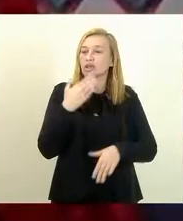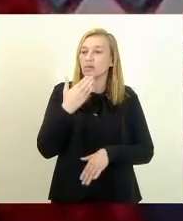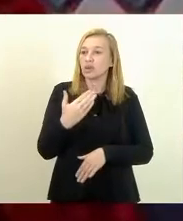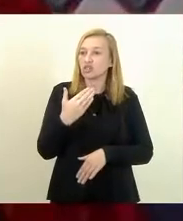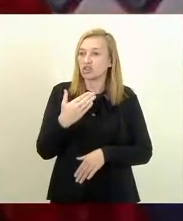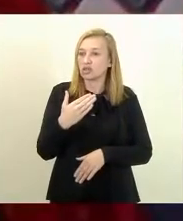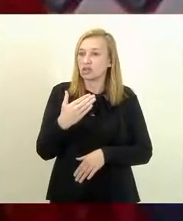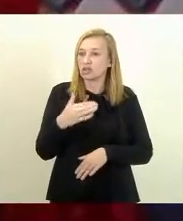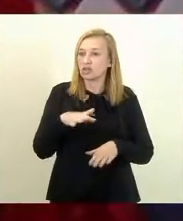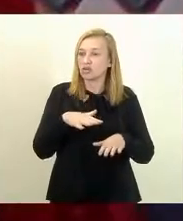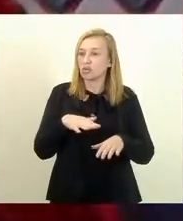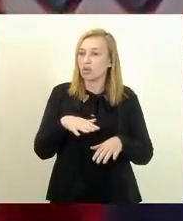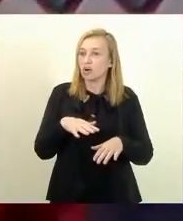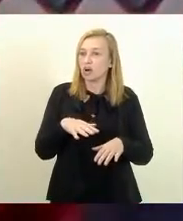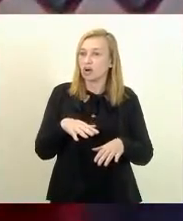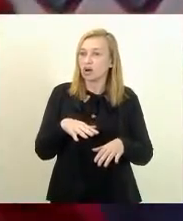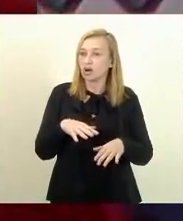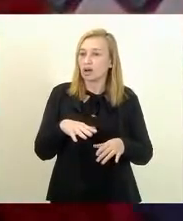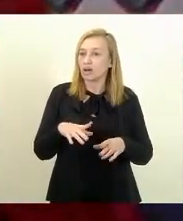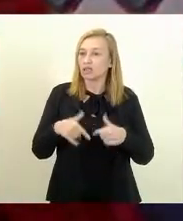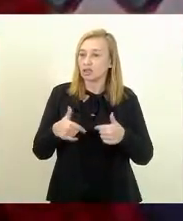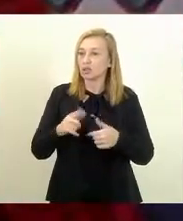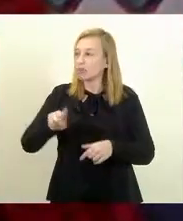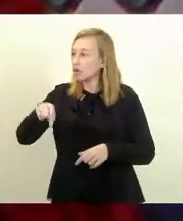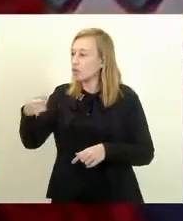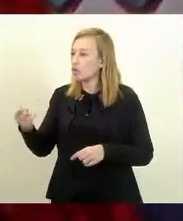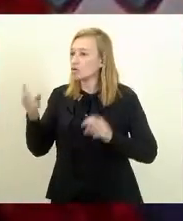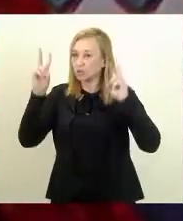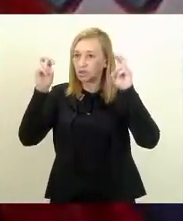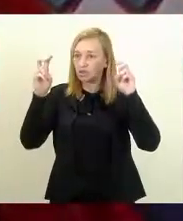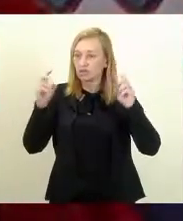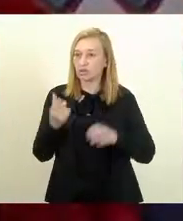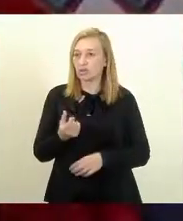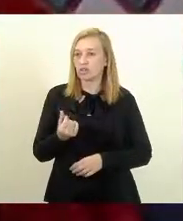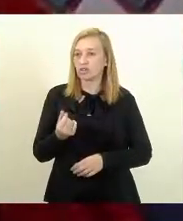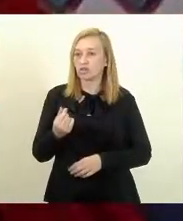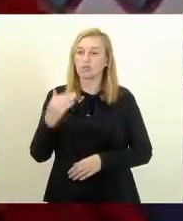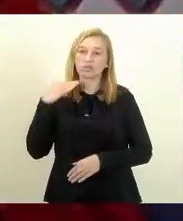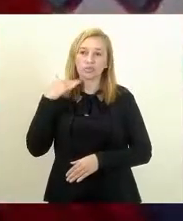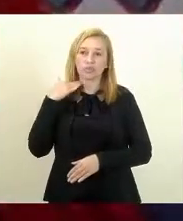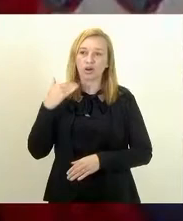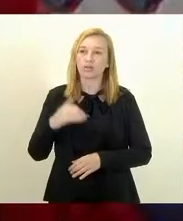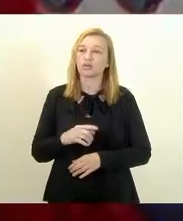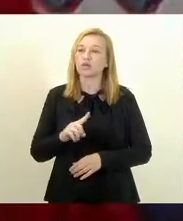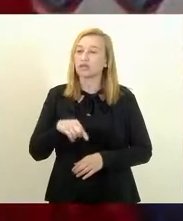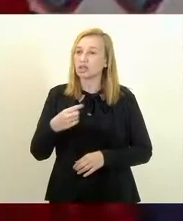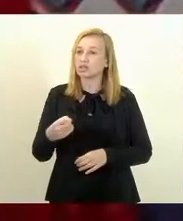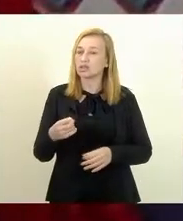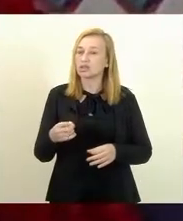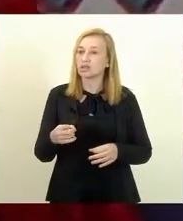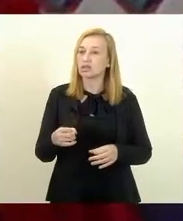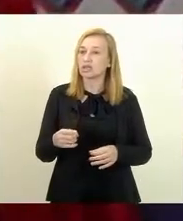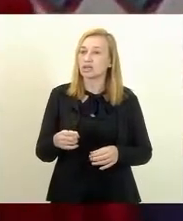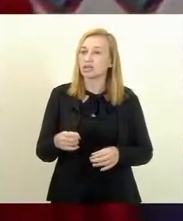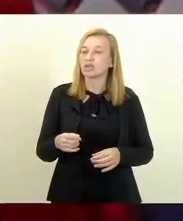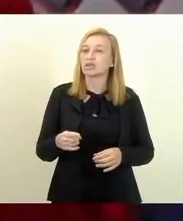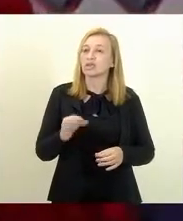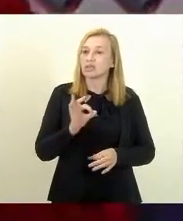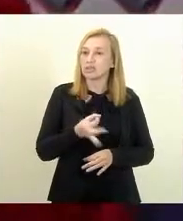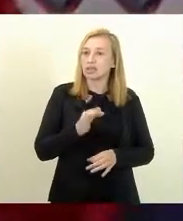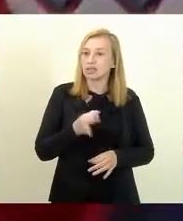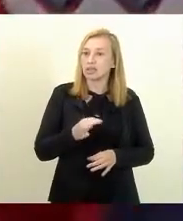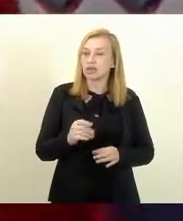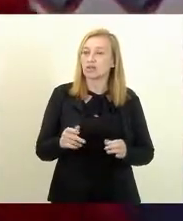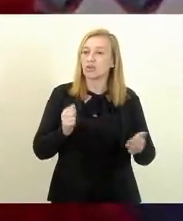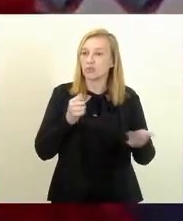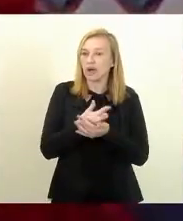seja movimentada para outras finalidades essa conta. Através desses mecanismos, busca garantir o